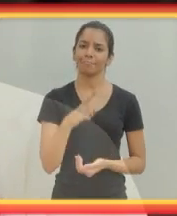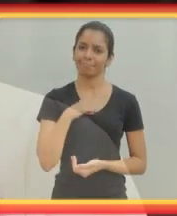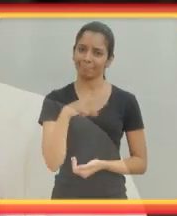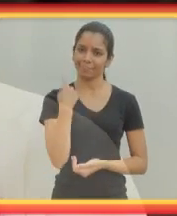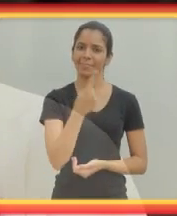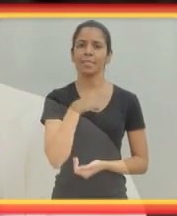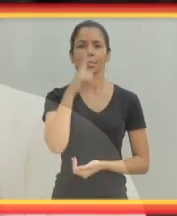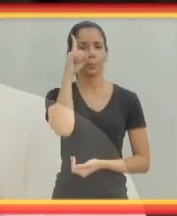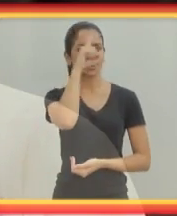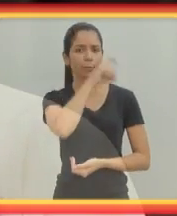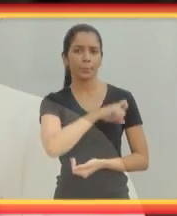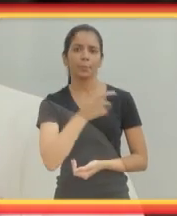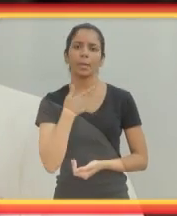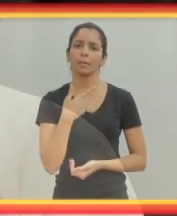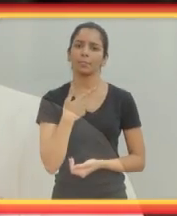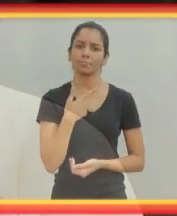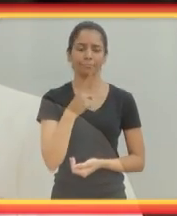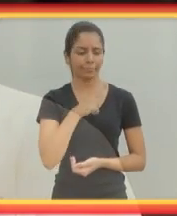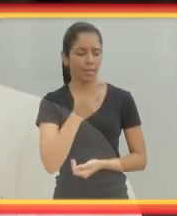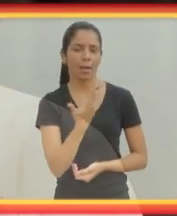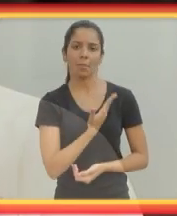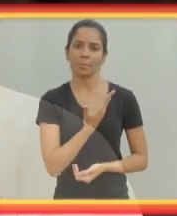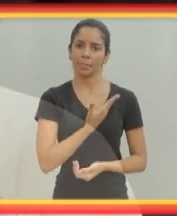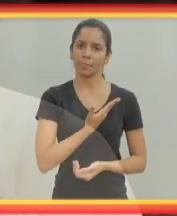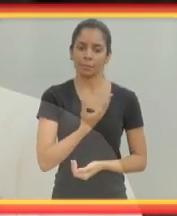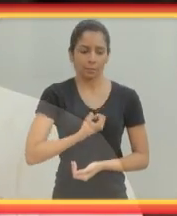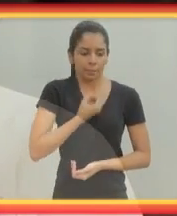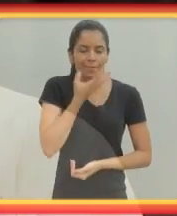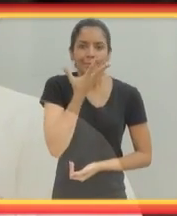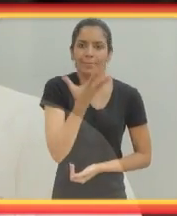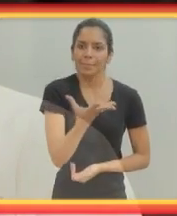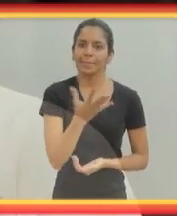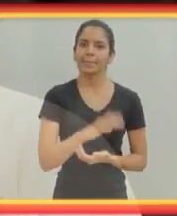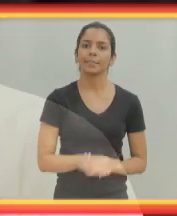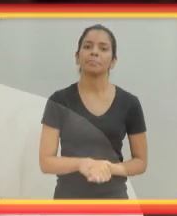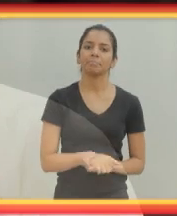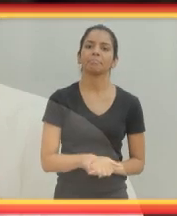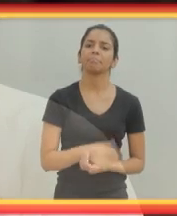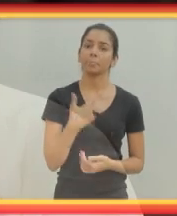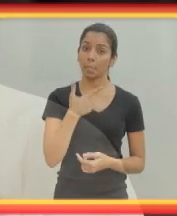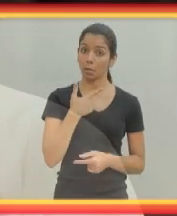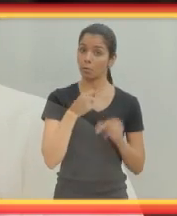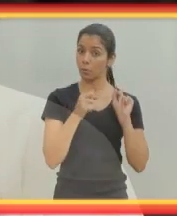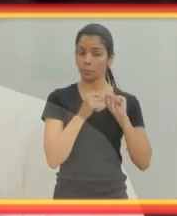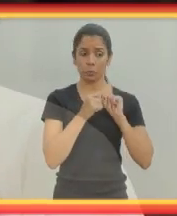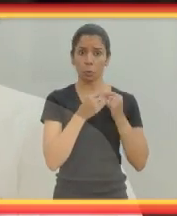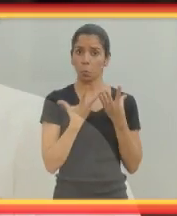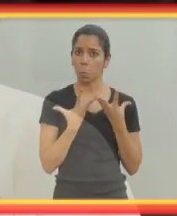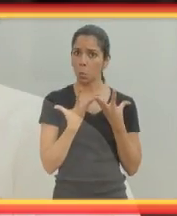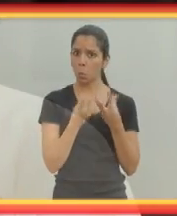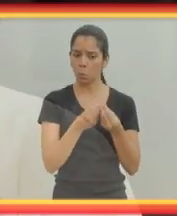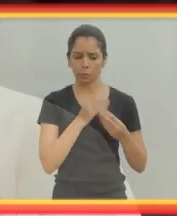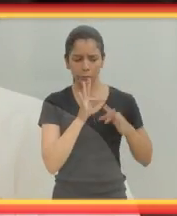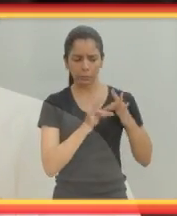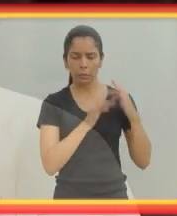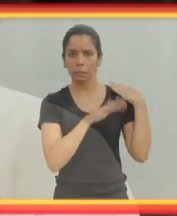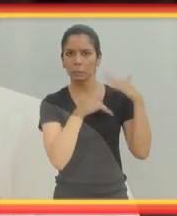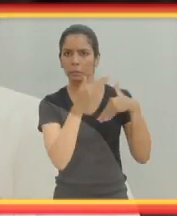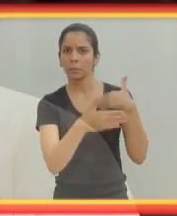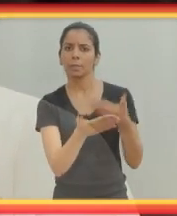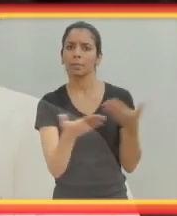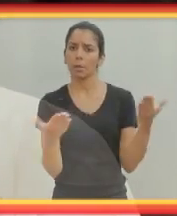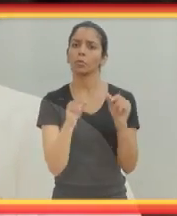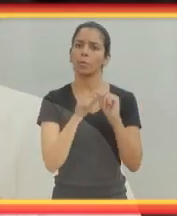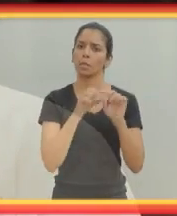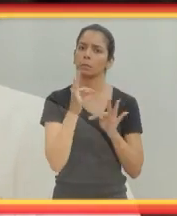A gente tem uma certa dificuldade de fazer amigos e de se expressar. Eu fiz muitos tratamentos, ainda faço até